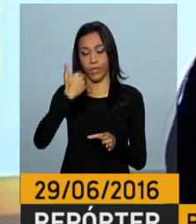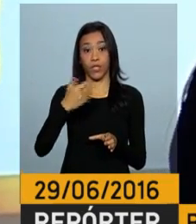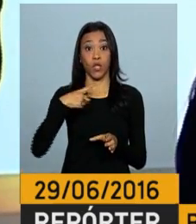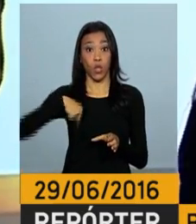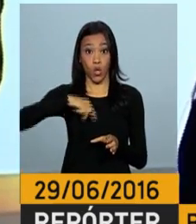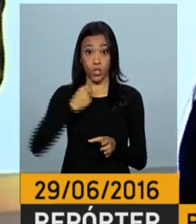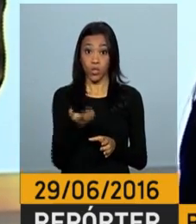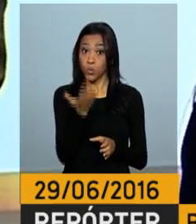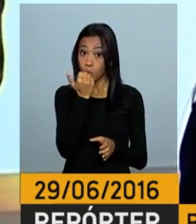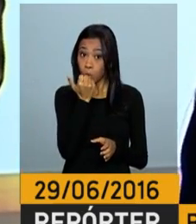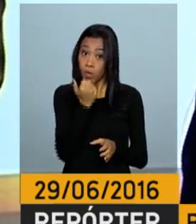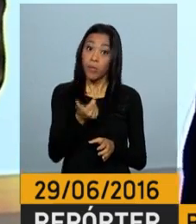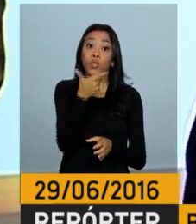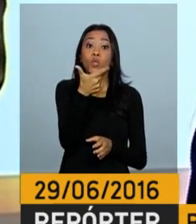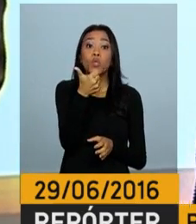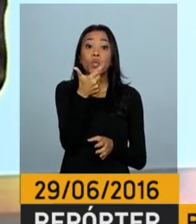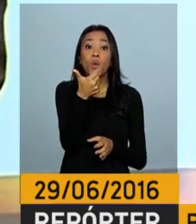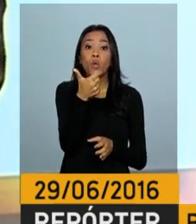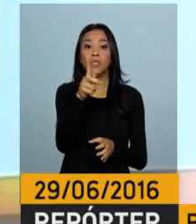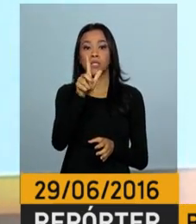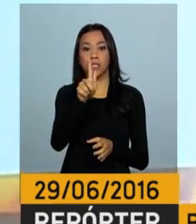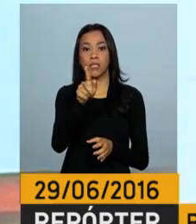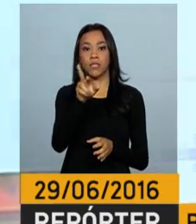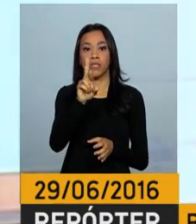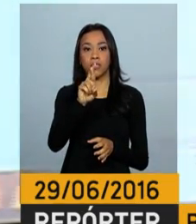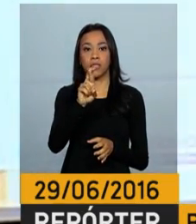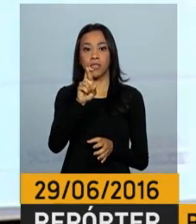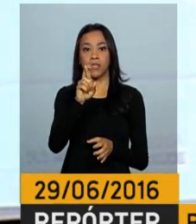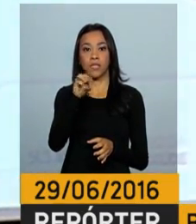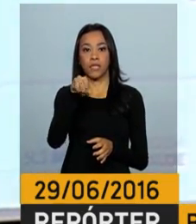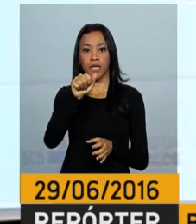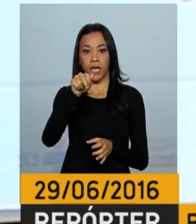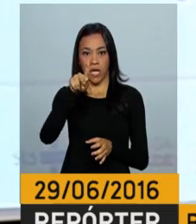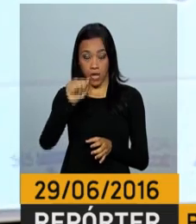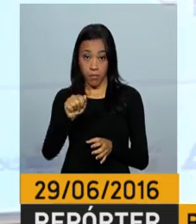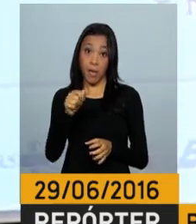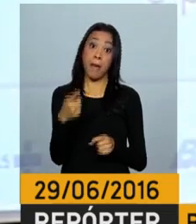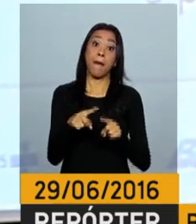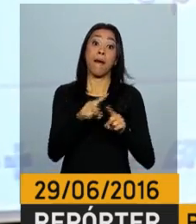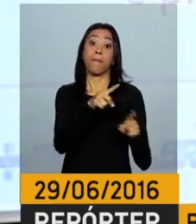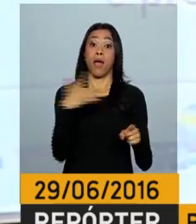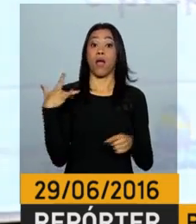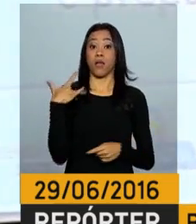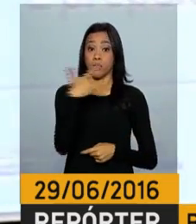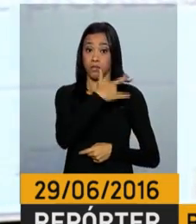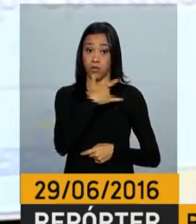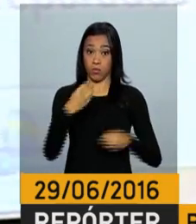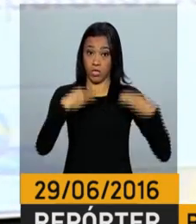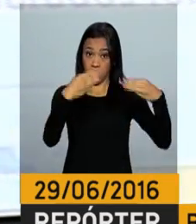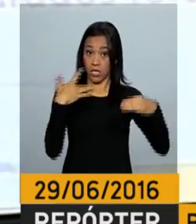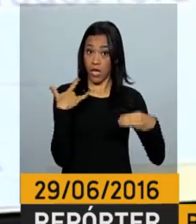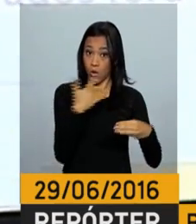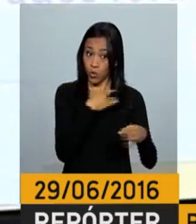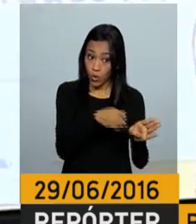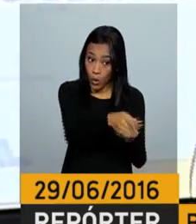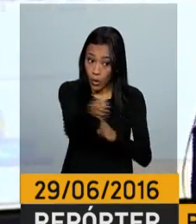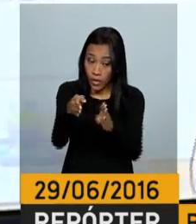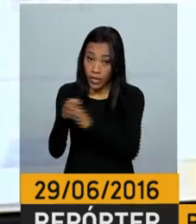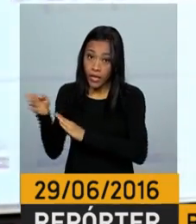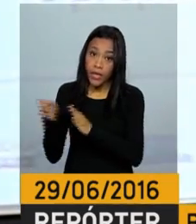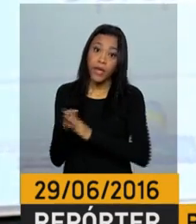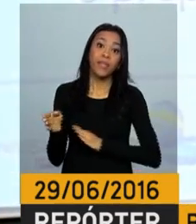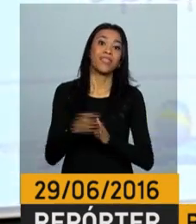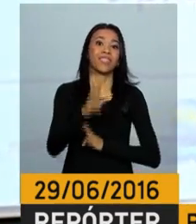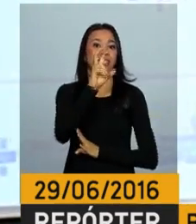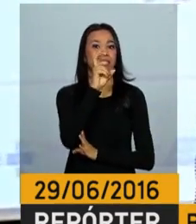g de sódio sendo que a Organização Mundial de Saúde recomenda o consumo de 5 G por dia então há um grande necessidade de grande